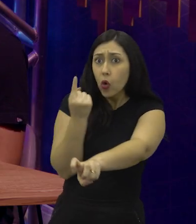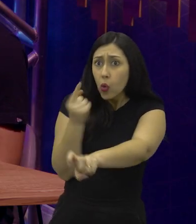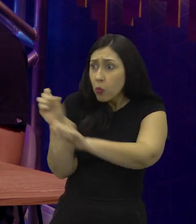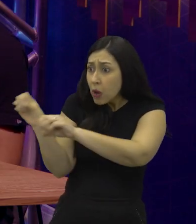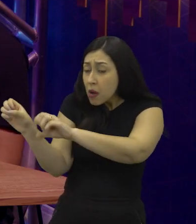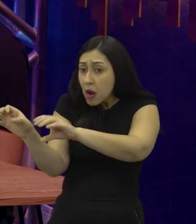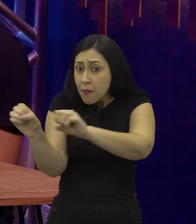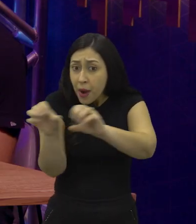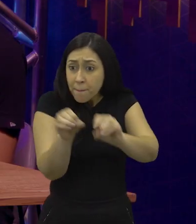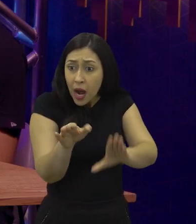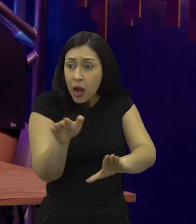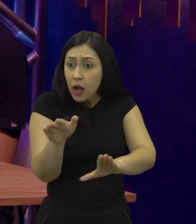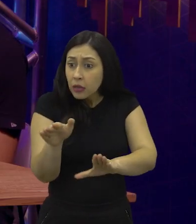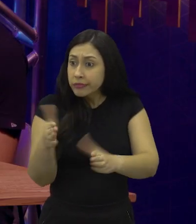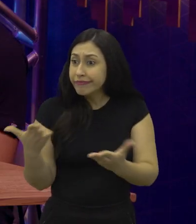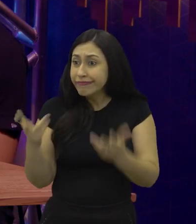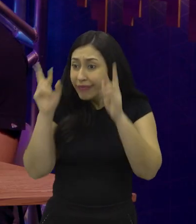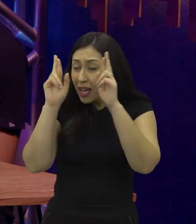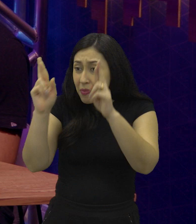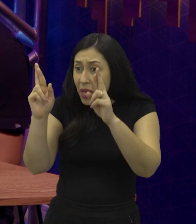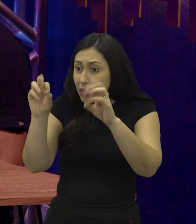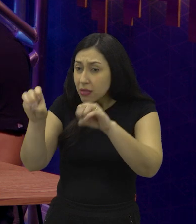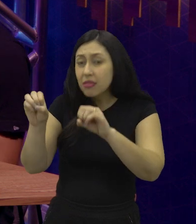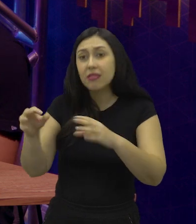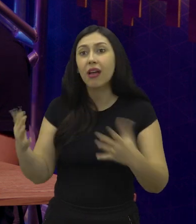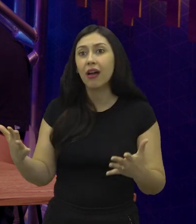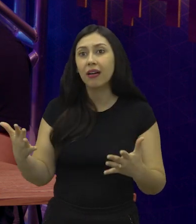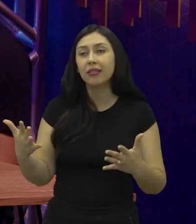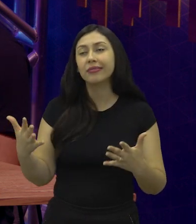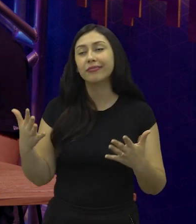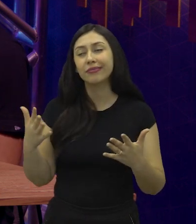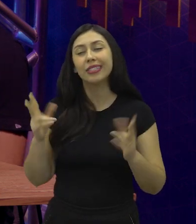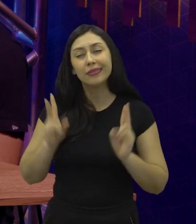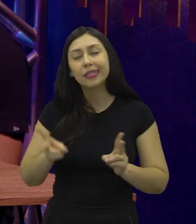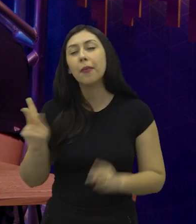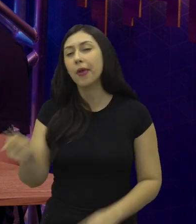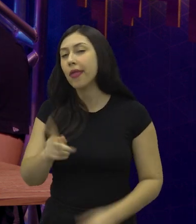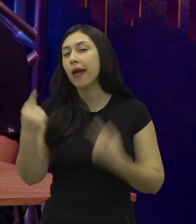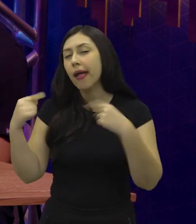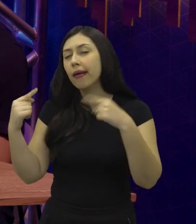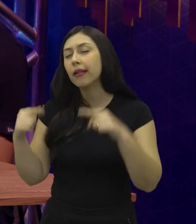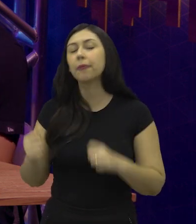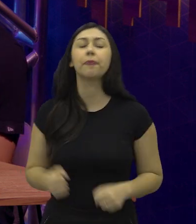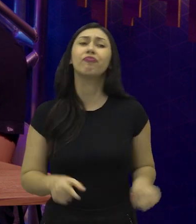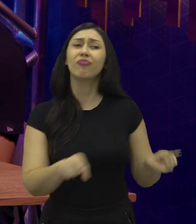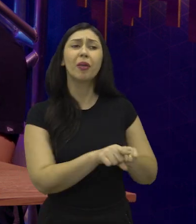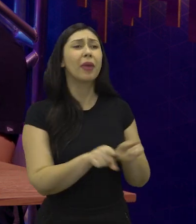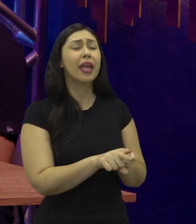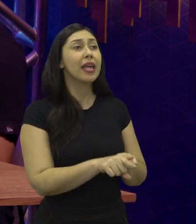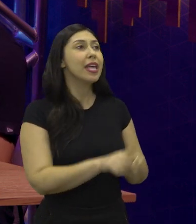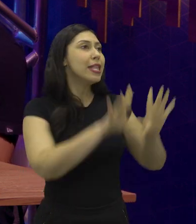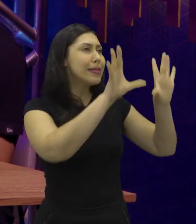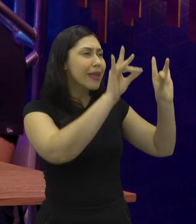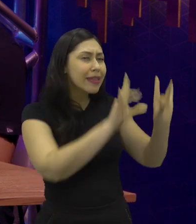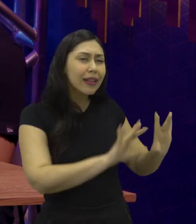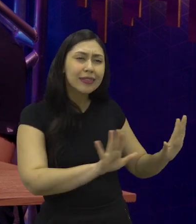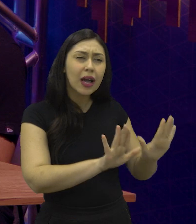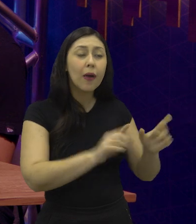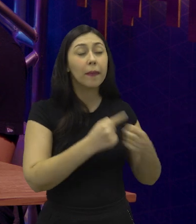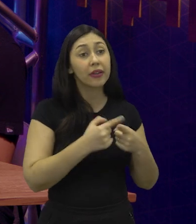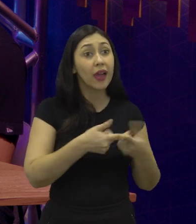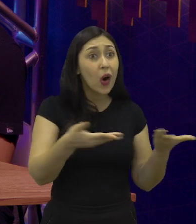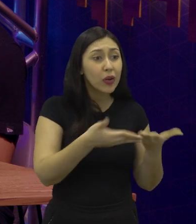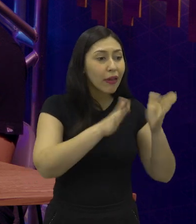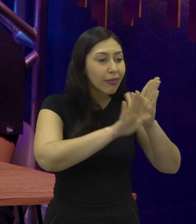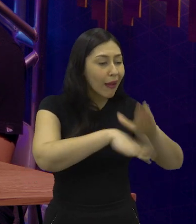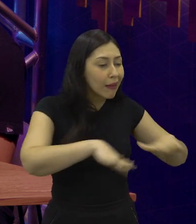Então, isso todo professor reclama muito disso. E a gente nem vai entrar na questão de como a gente sabe que as